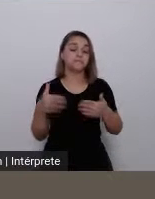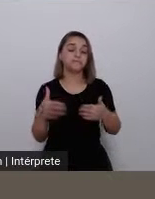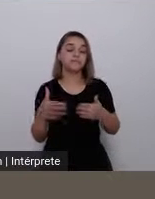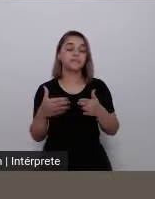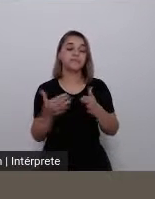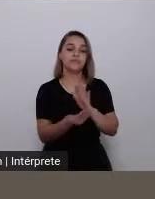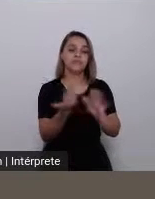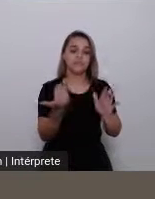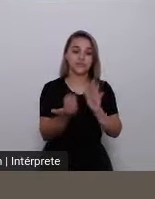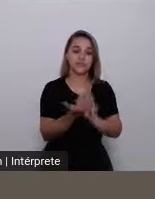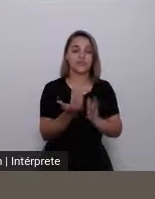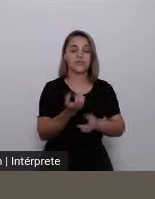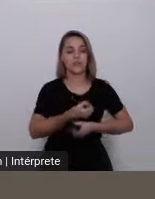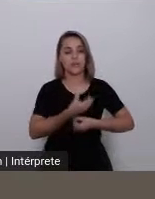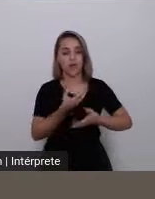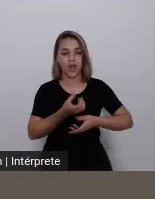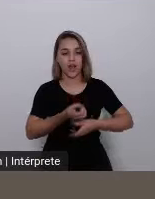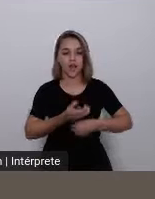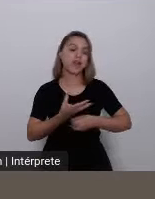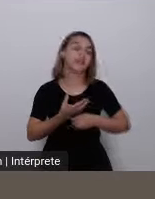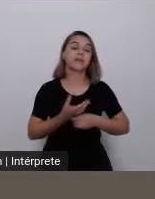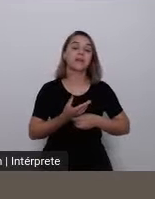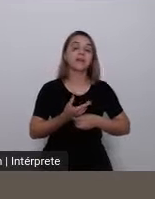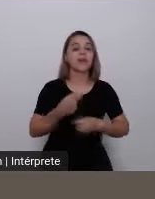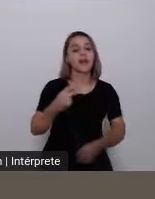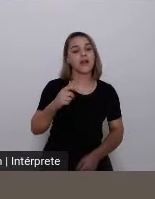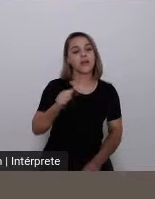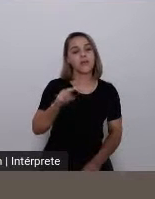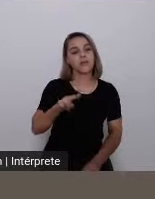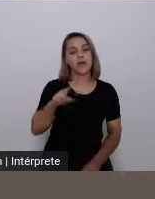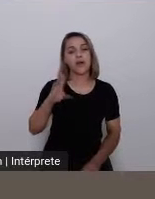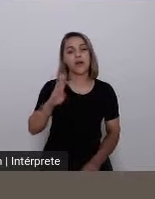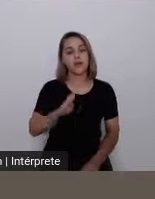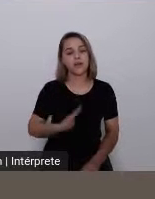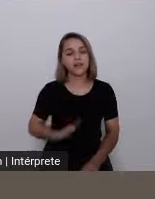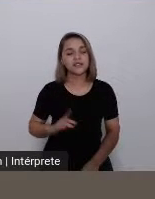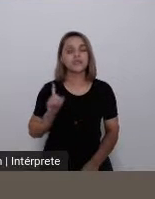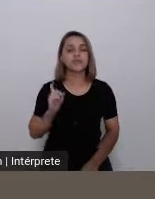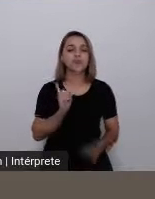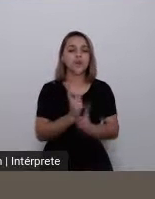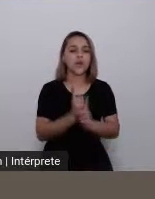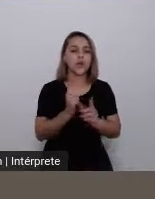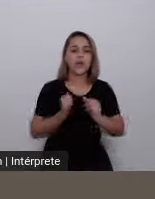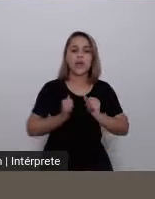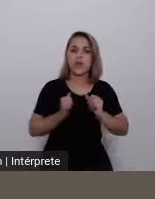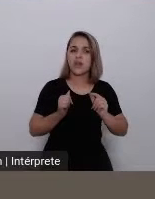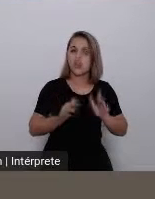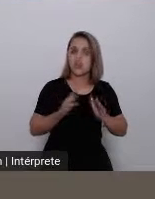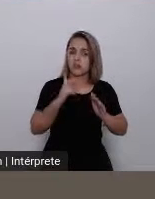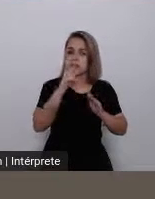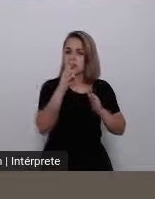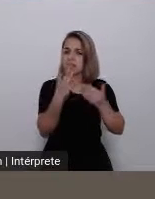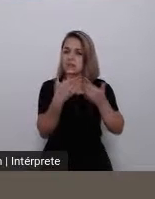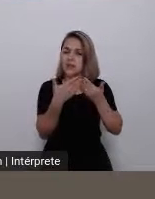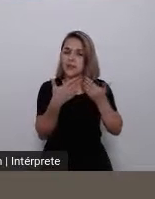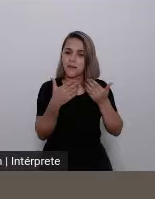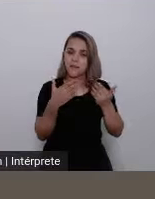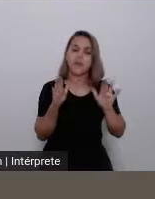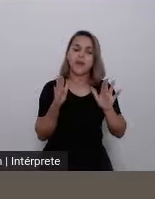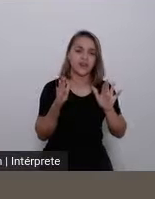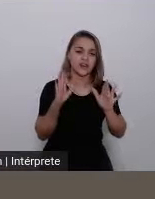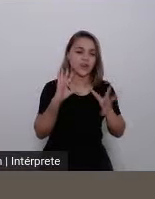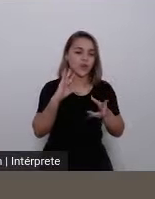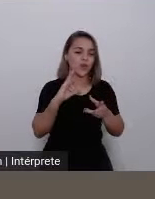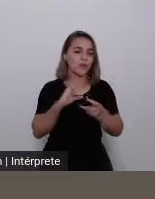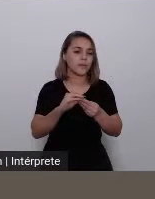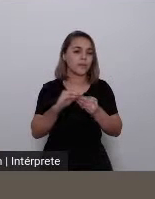dos poemas do livro Pau-Brasil, a gente vai encontrar uma atitude um pouco mais aberta a compreender a